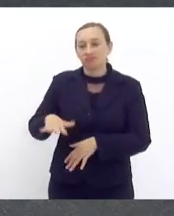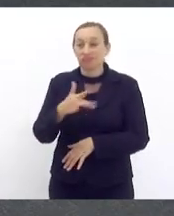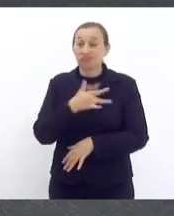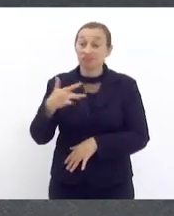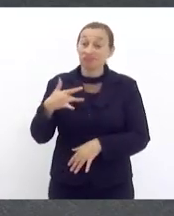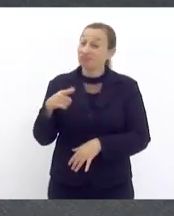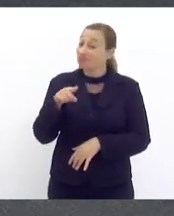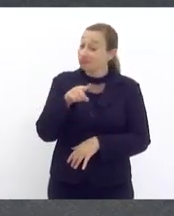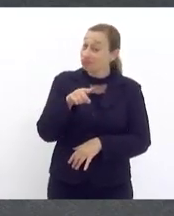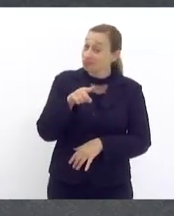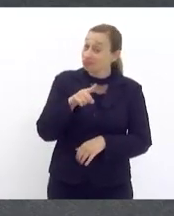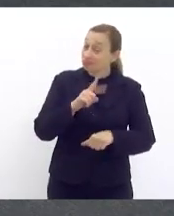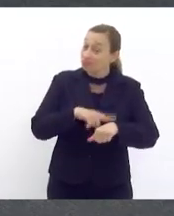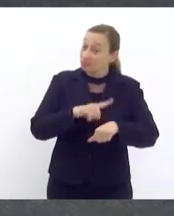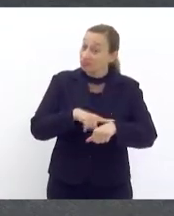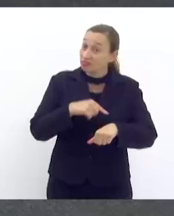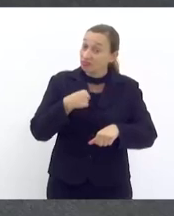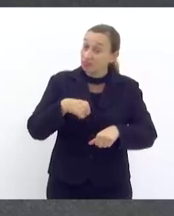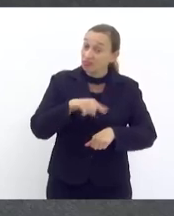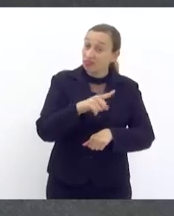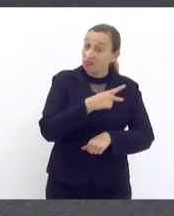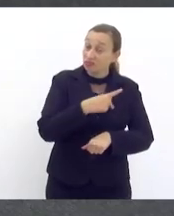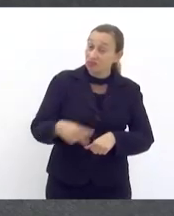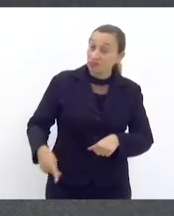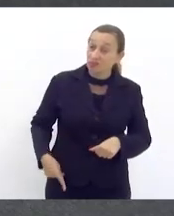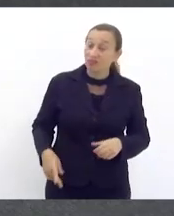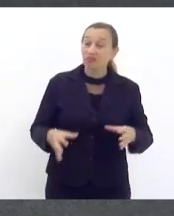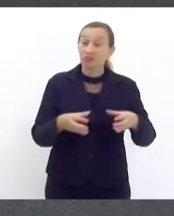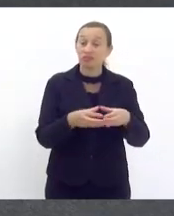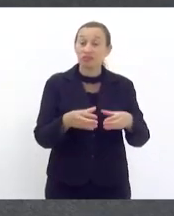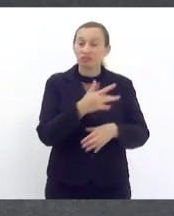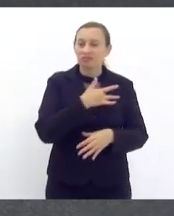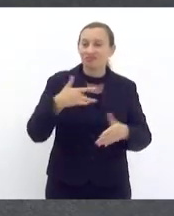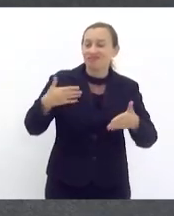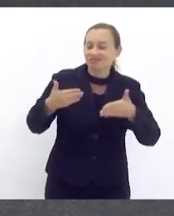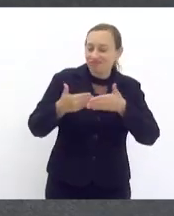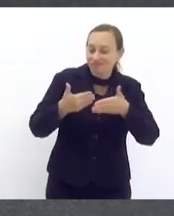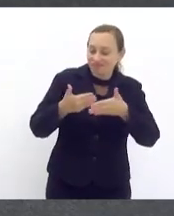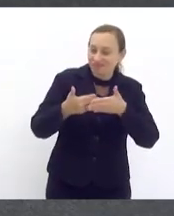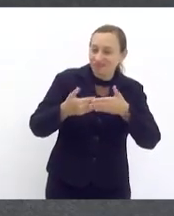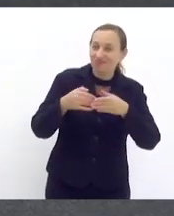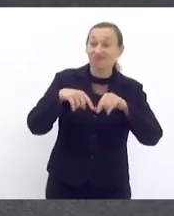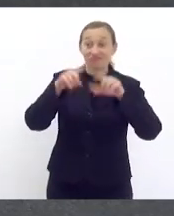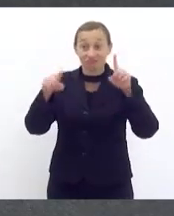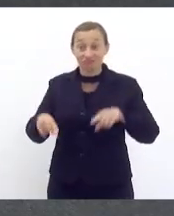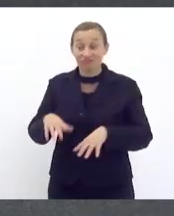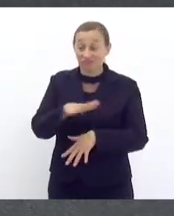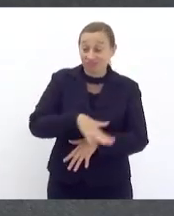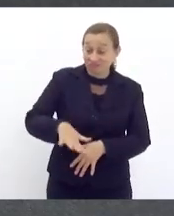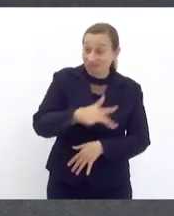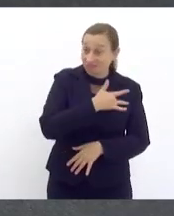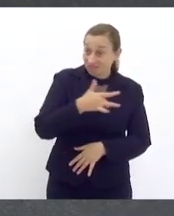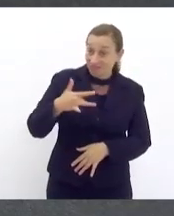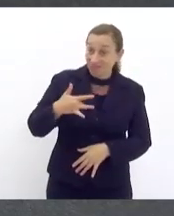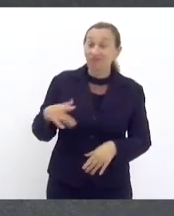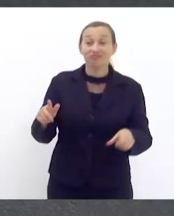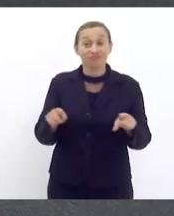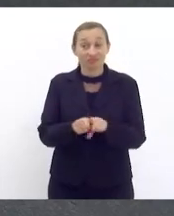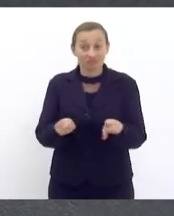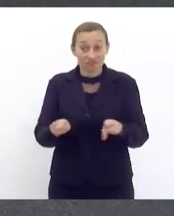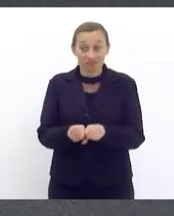momento eu presidia comissão de saúde isso me aproximou dos servidores da Águia da saúde e também